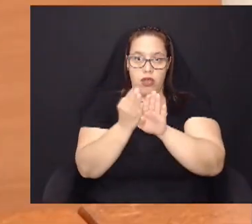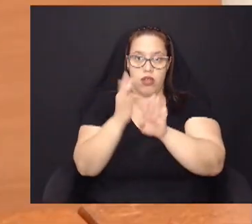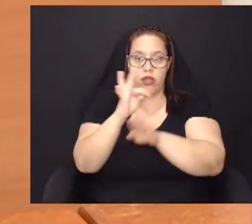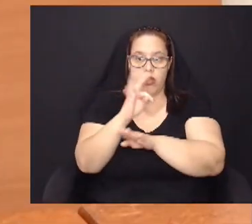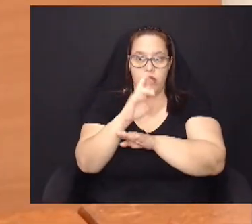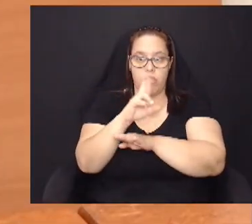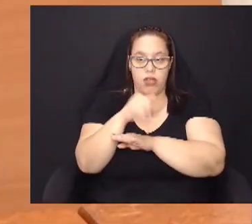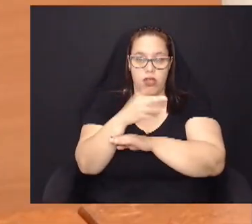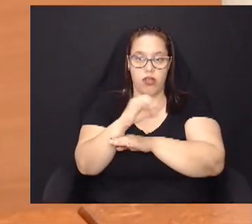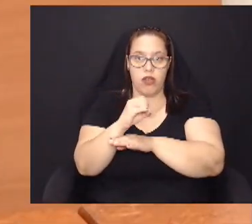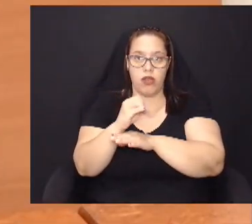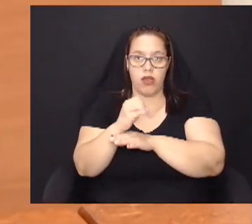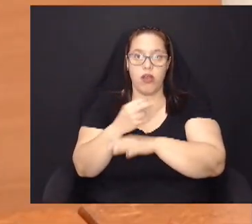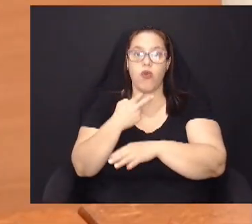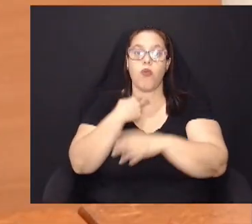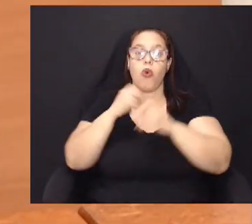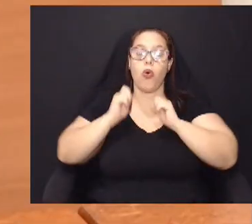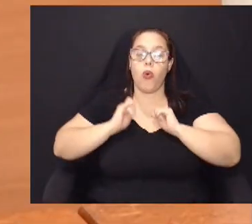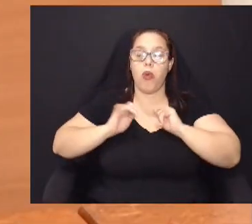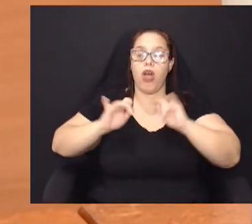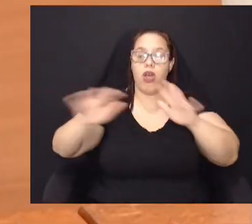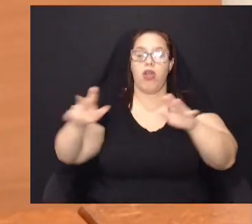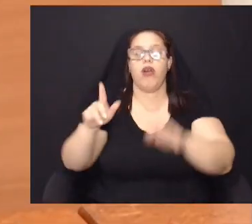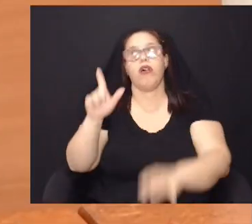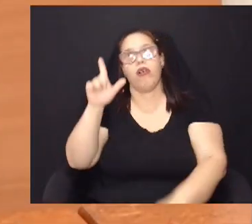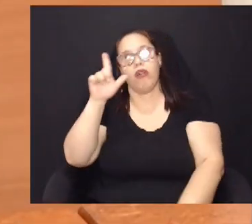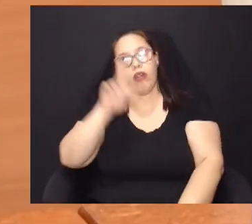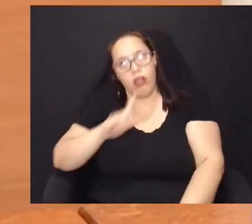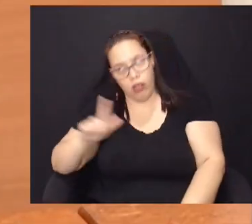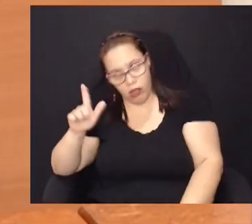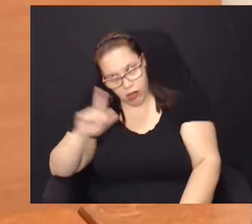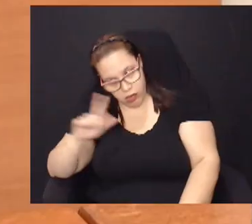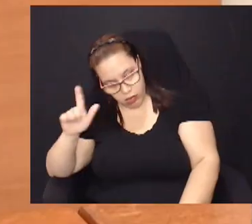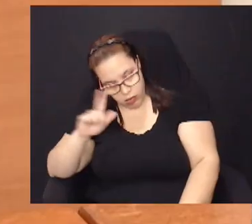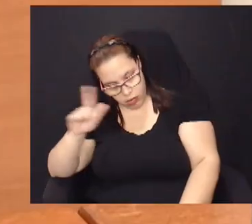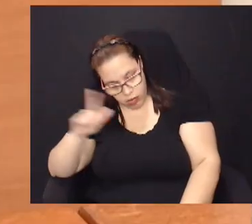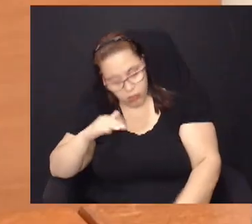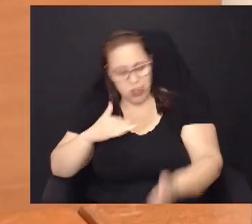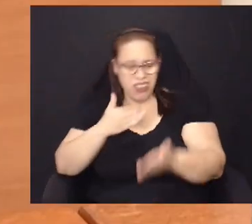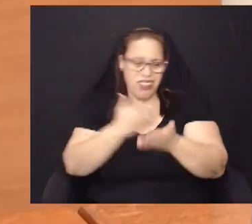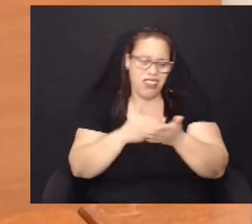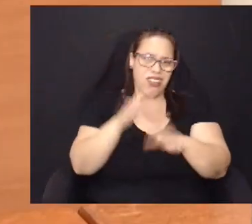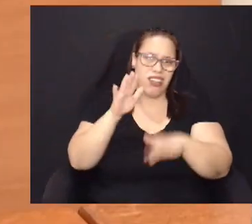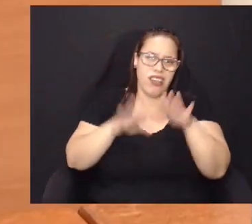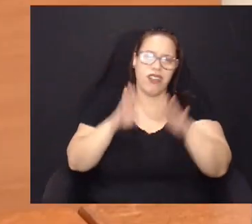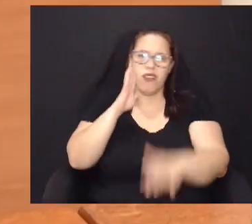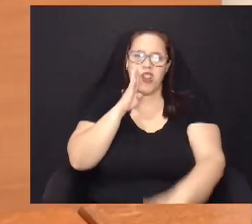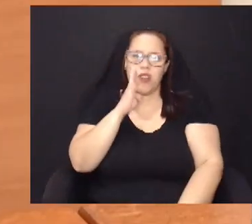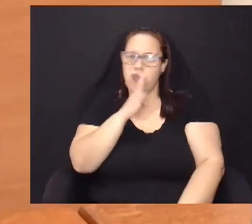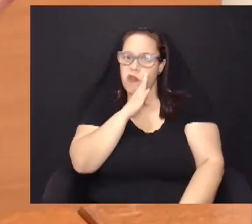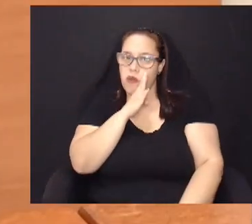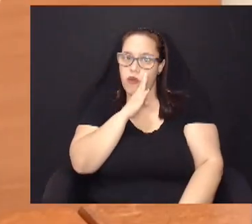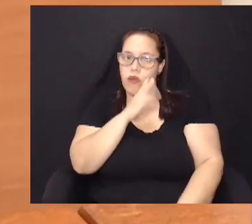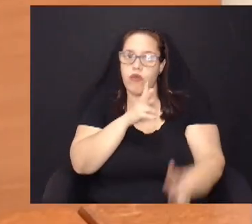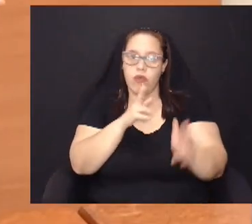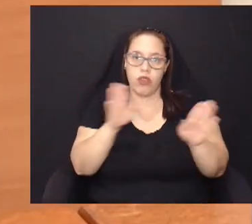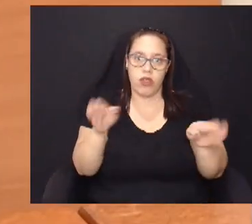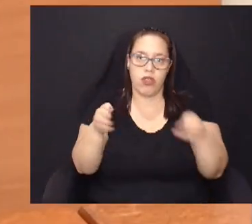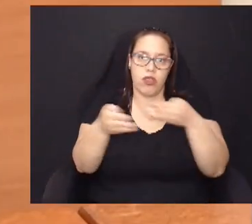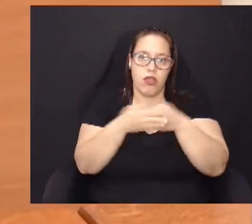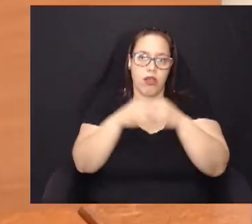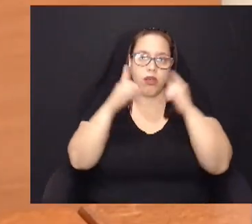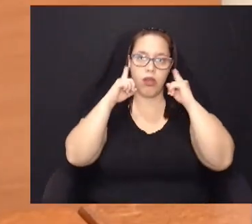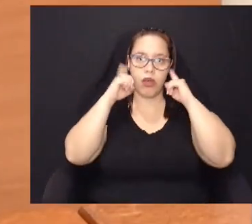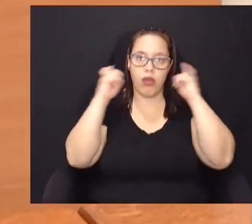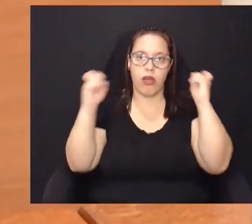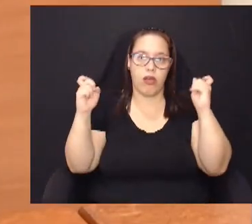posso propagar. Lógico que você vai me dizer, mas secretária, às vezes tem bar e restaurante que mesmo fechado propaga o som lá